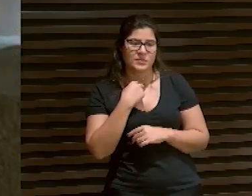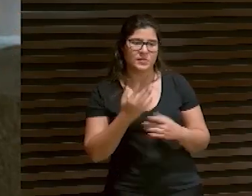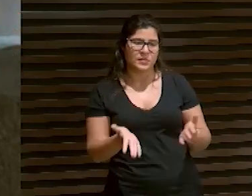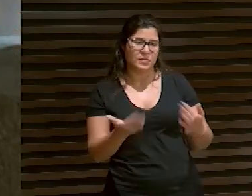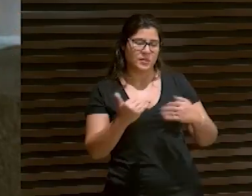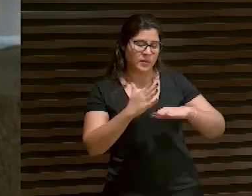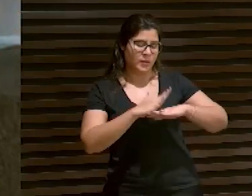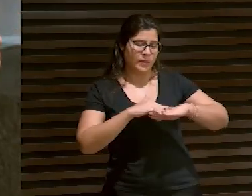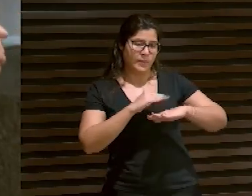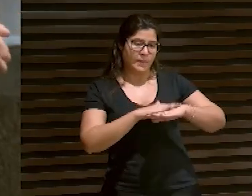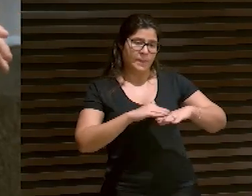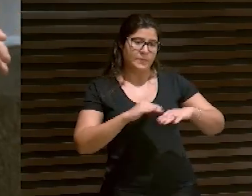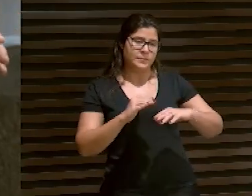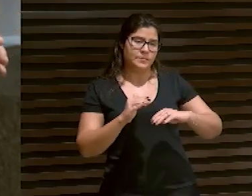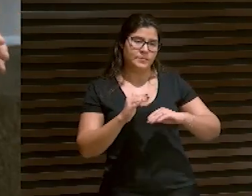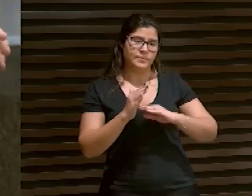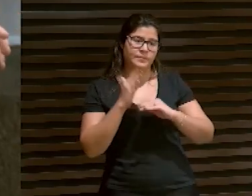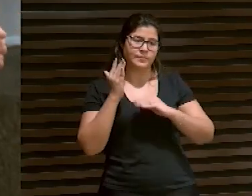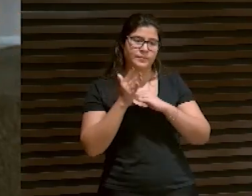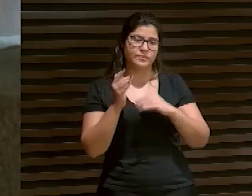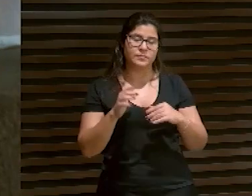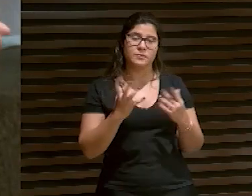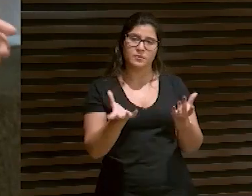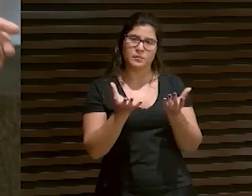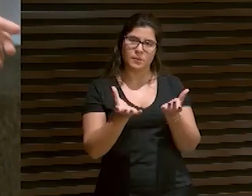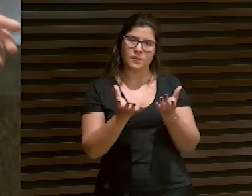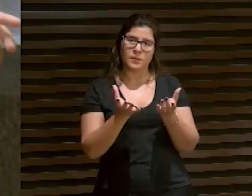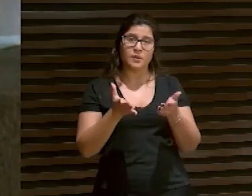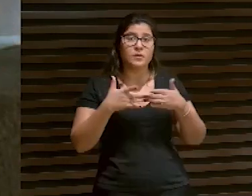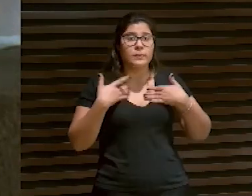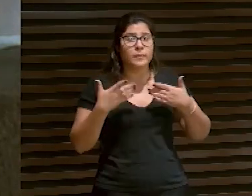nós queremos. Não podem nos proporcionar